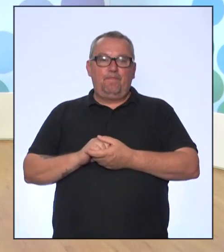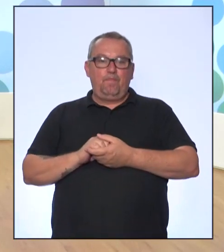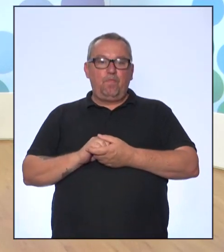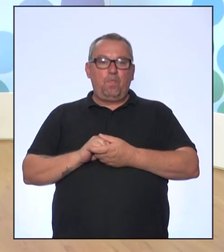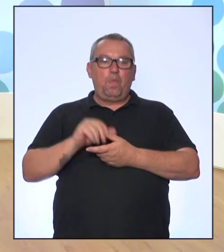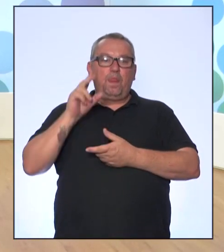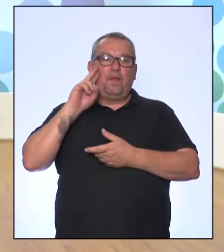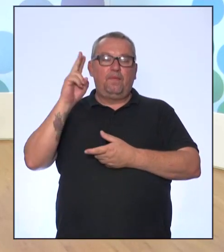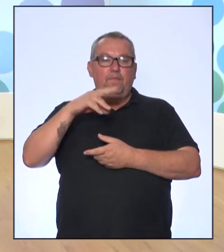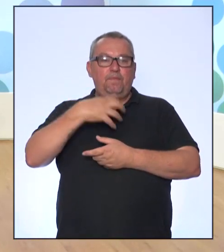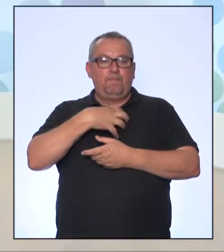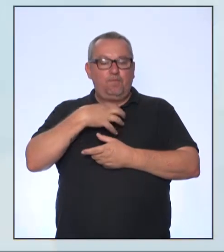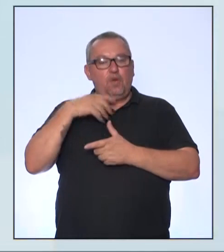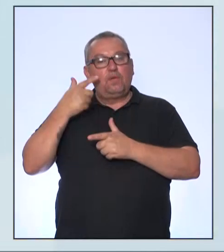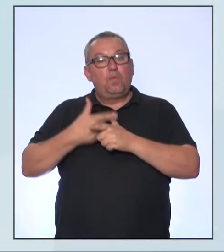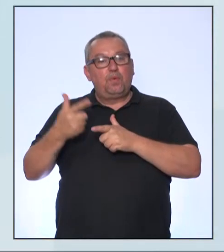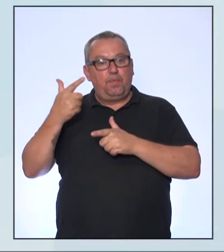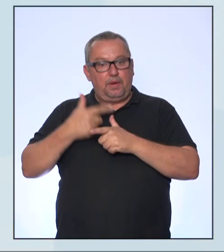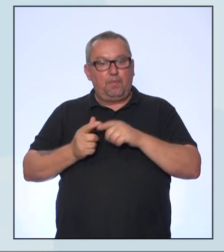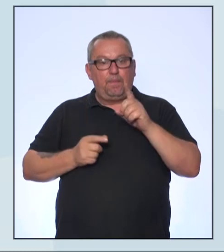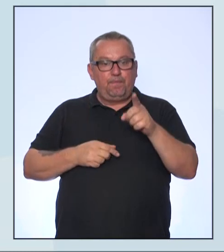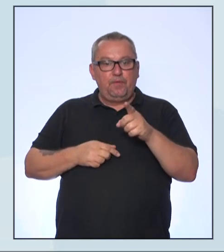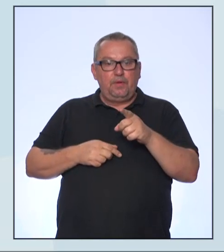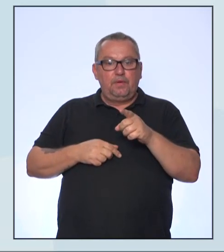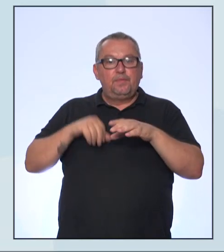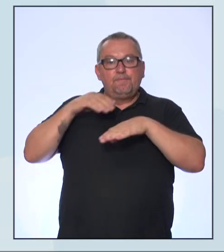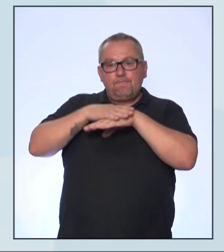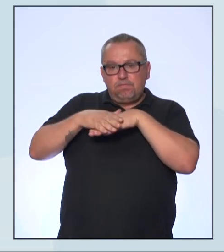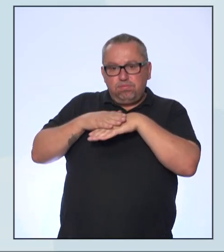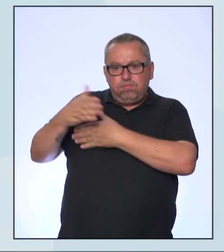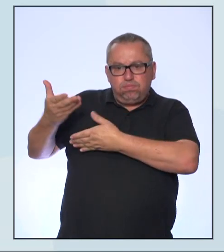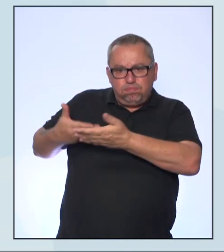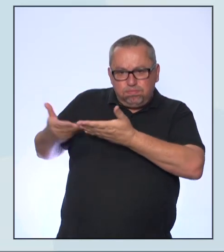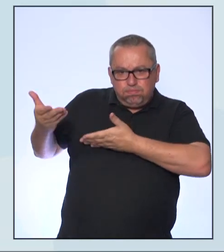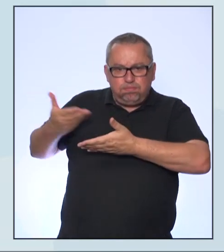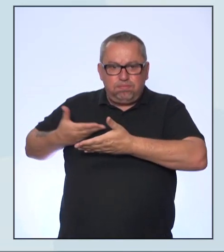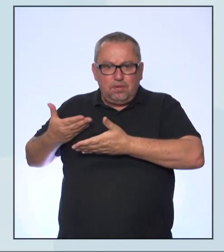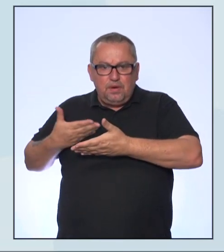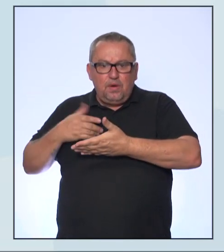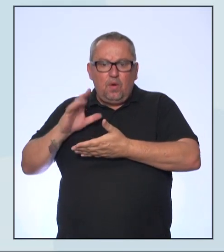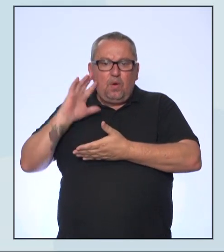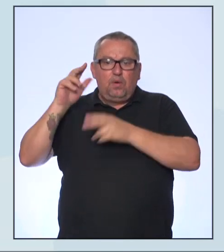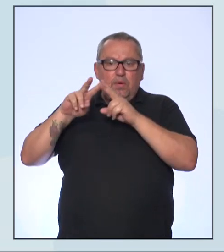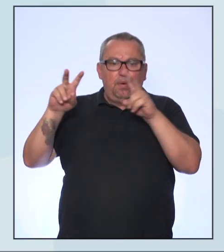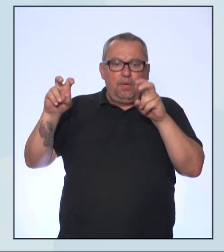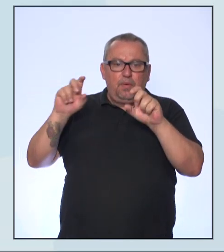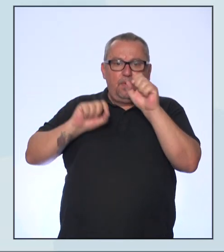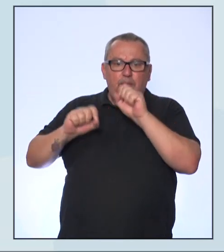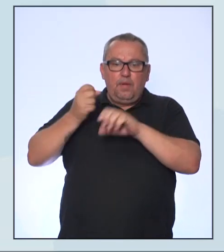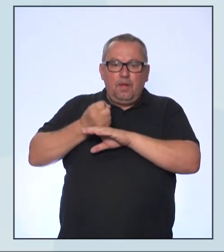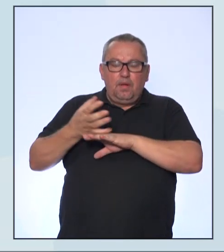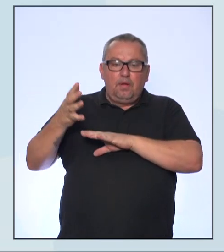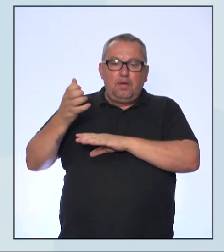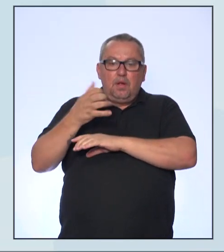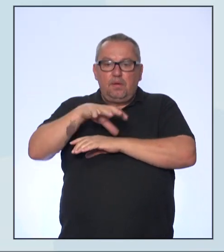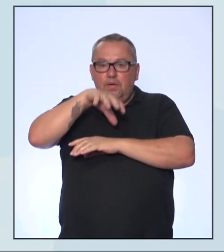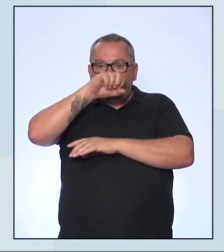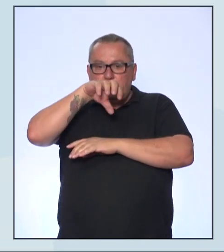Vamos ver essa situação problema aí. Durante uma conversa entre amigos da escola, surgiu como parte do assunto o fato das plantas